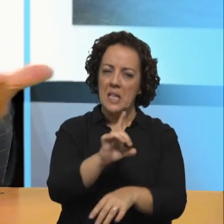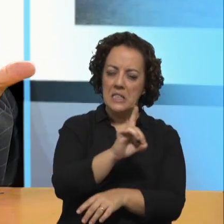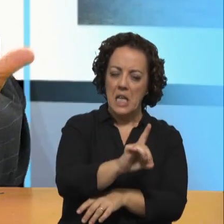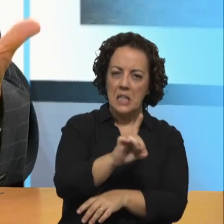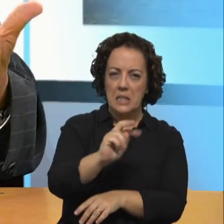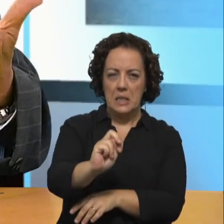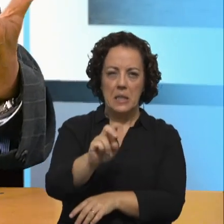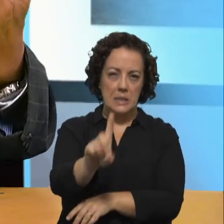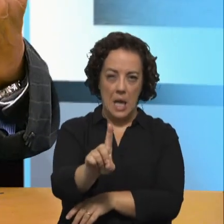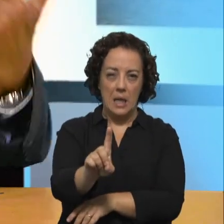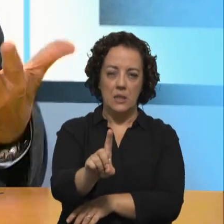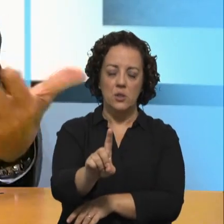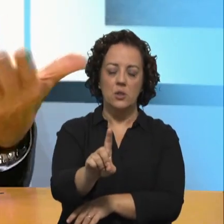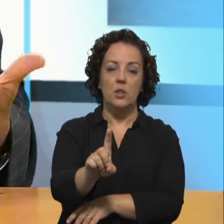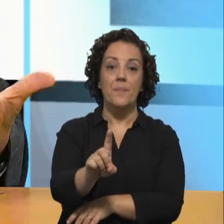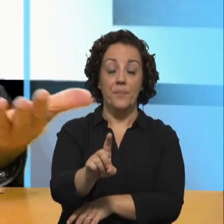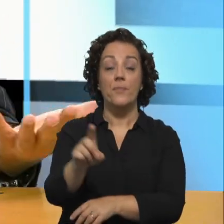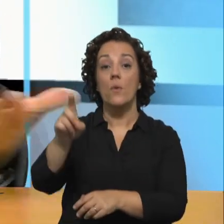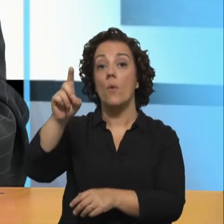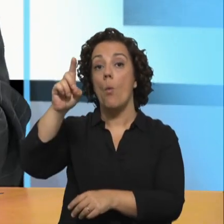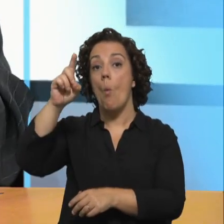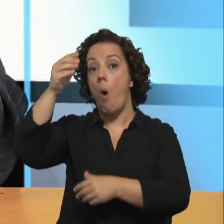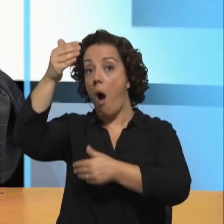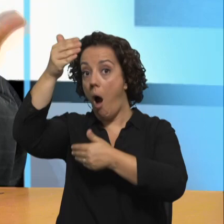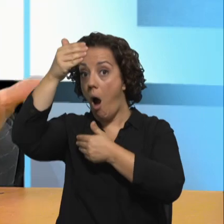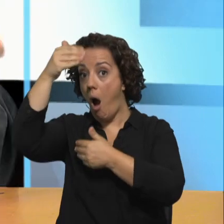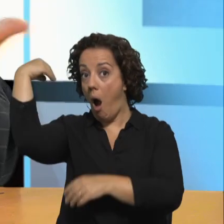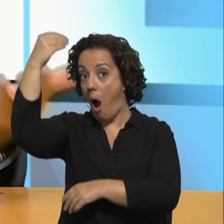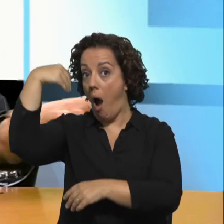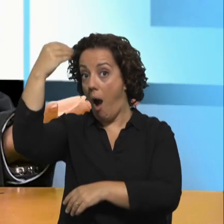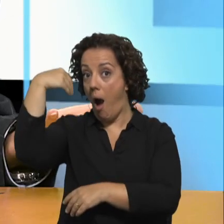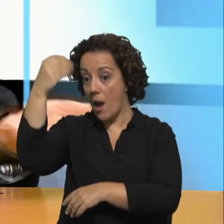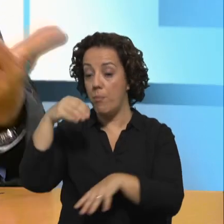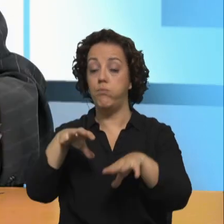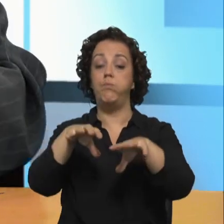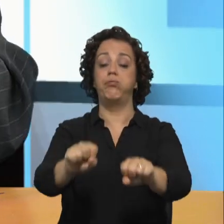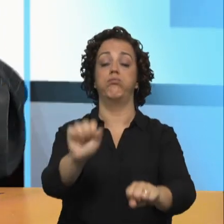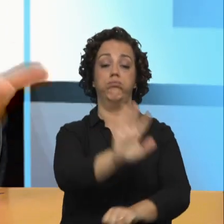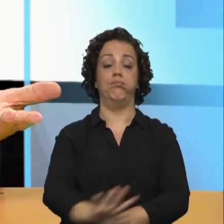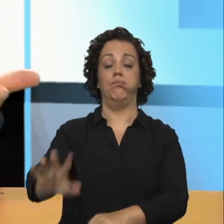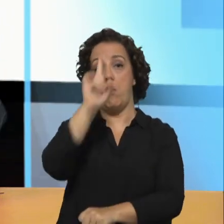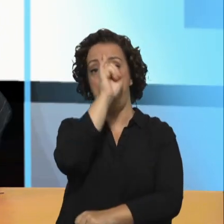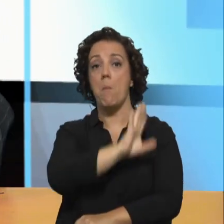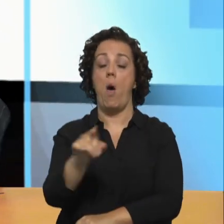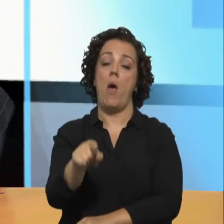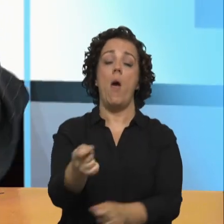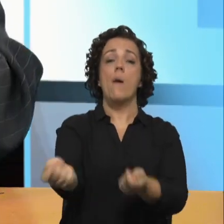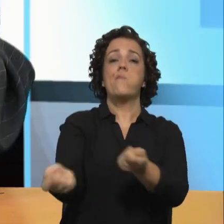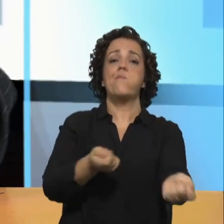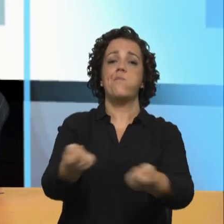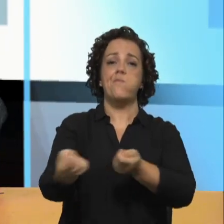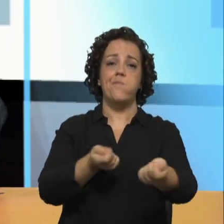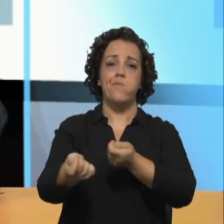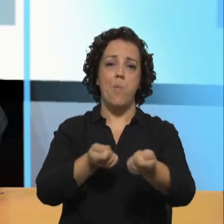636, os árabes conquistaram toda a região, como sabemos, e ali governaram numa espécie